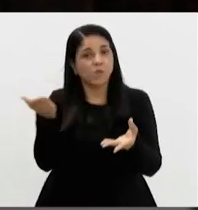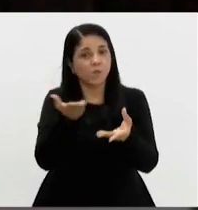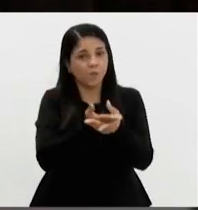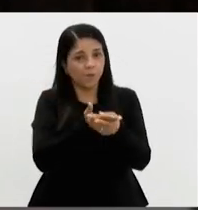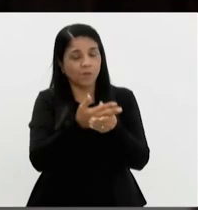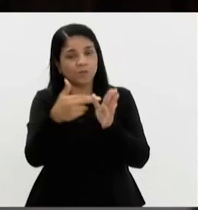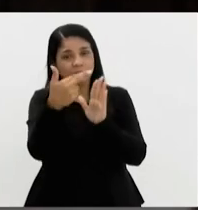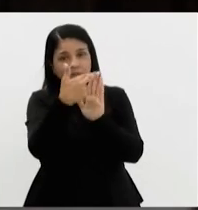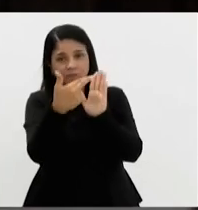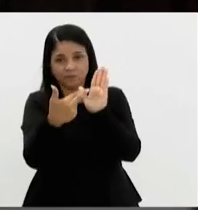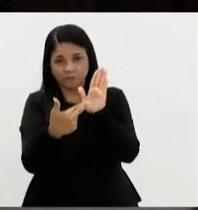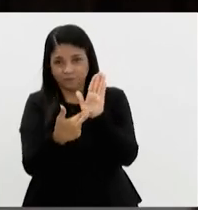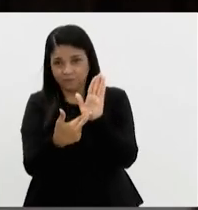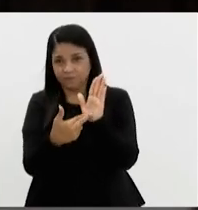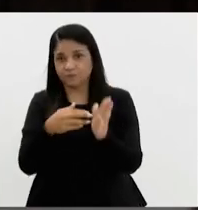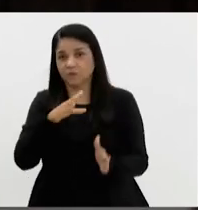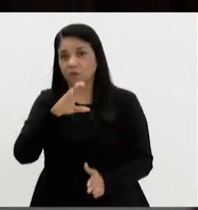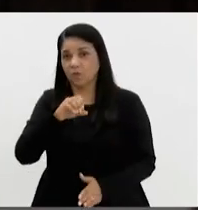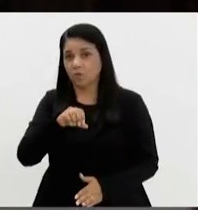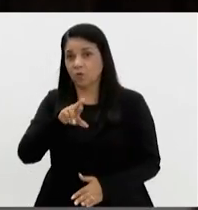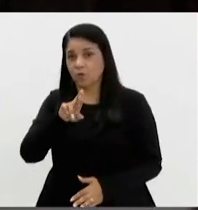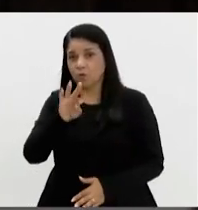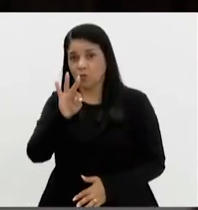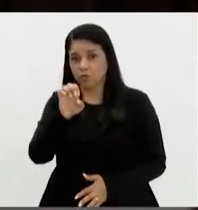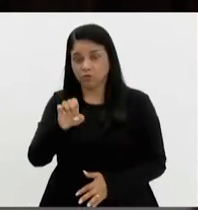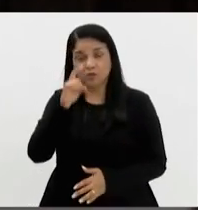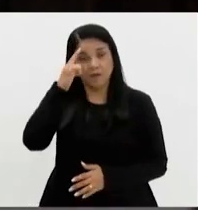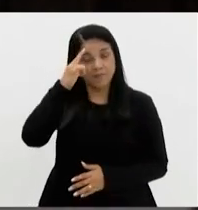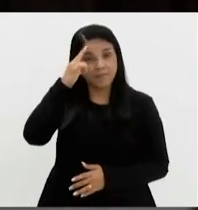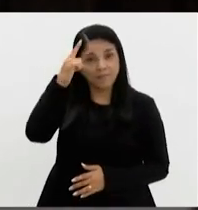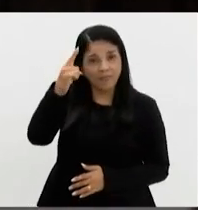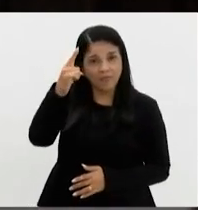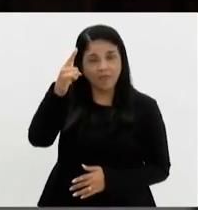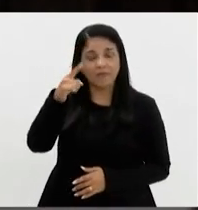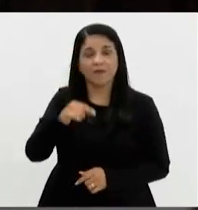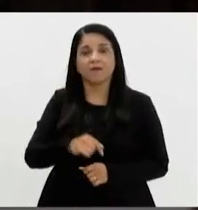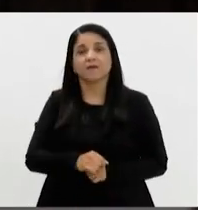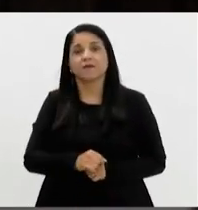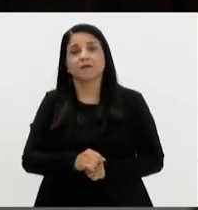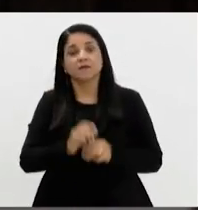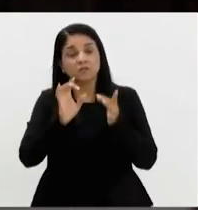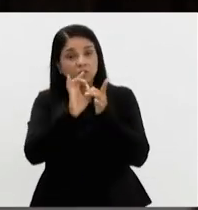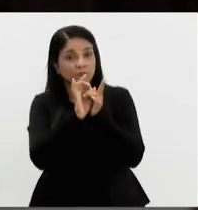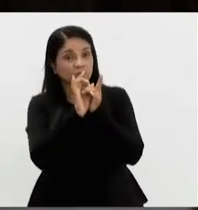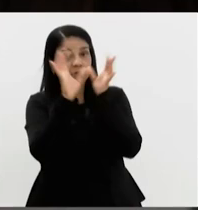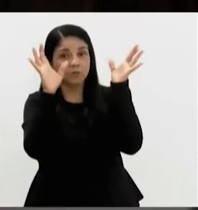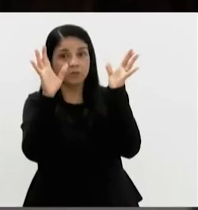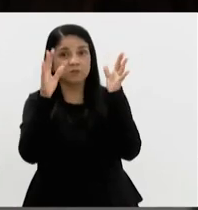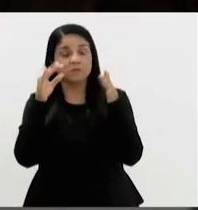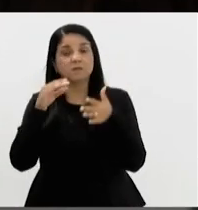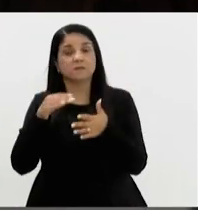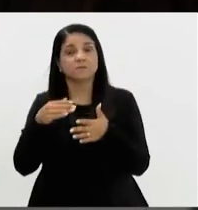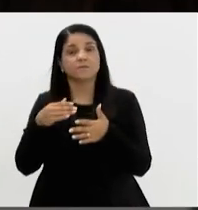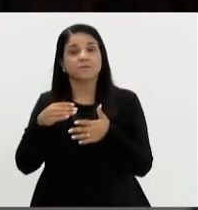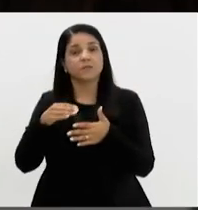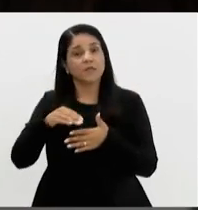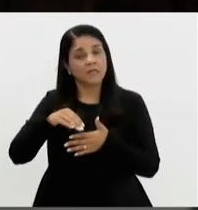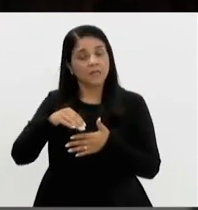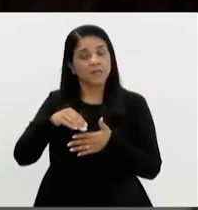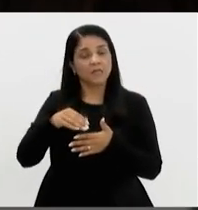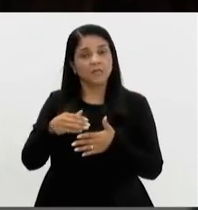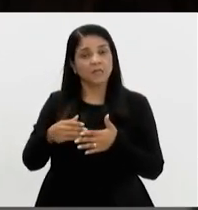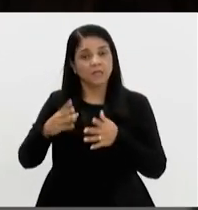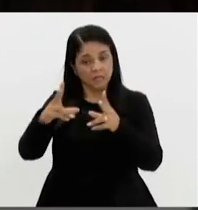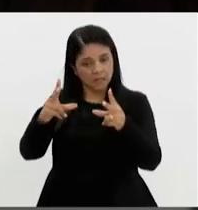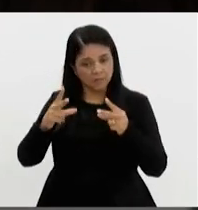regimento da corte a própria ideia para usar uma expressão de Carl lovenstein de uma democracia limitante eh militante que possa ter